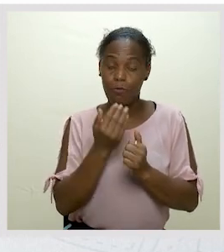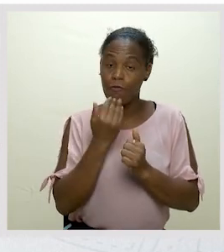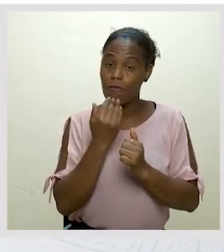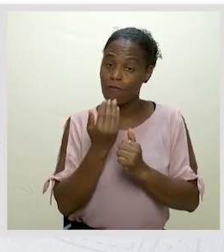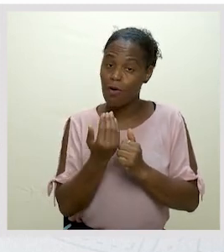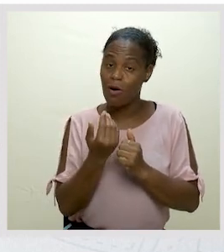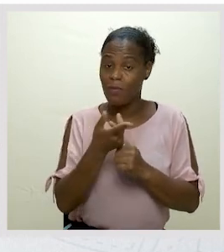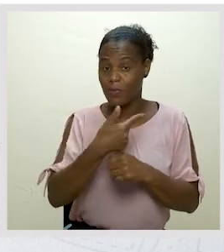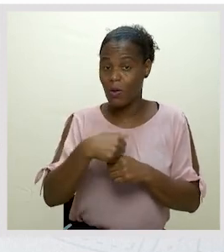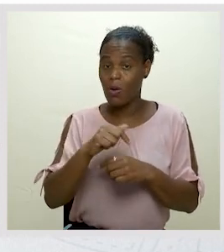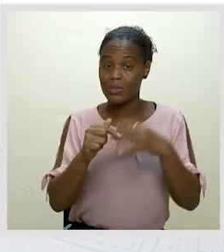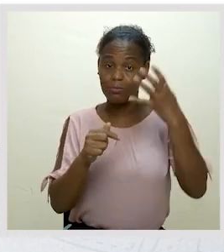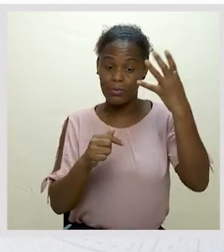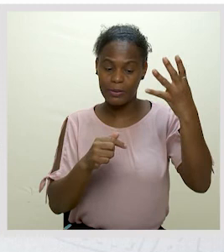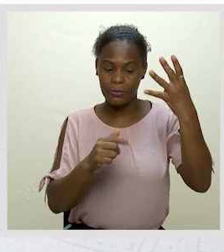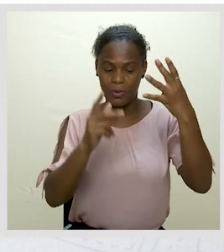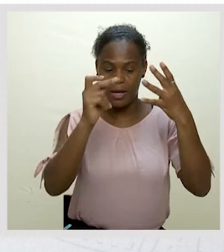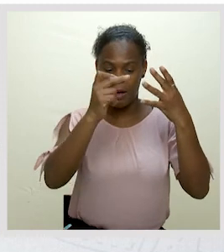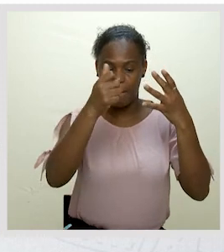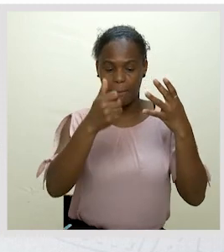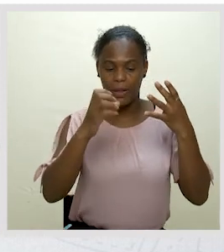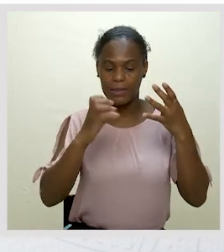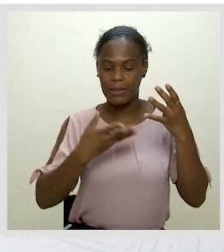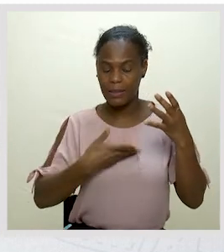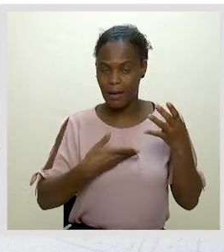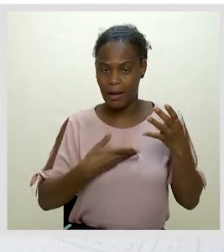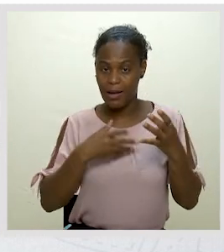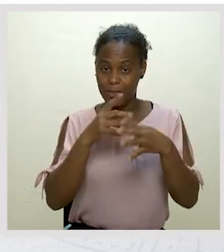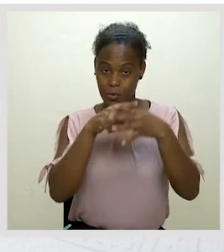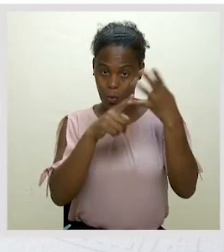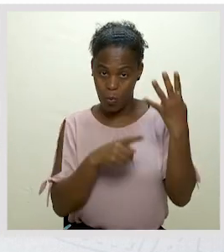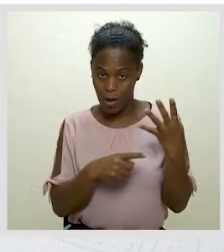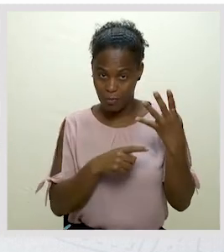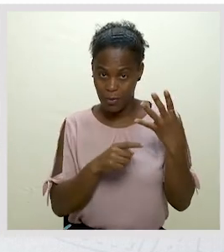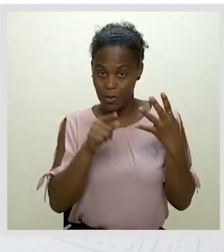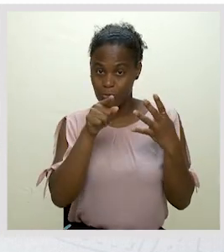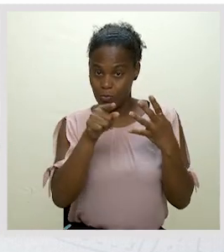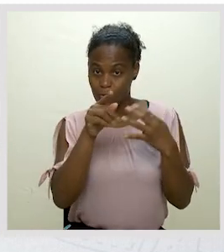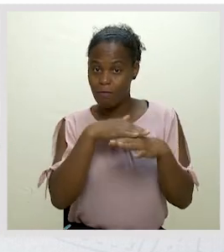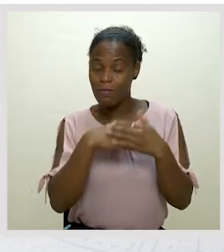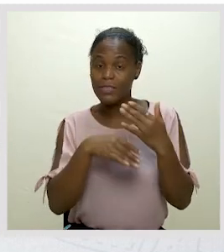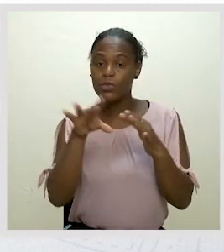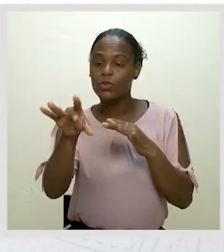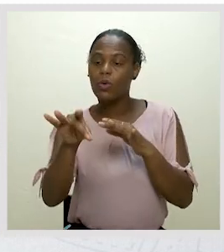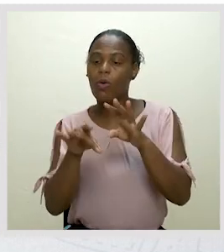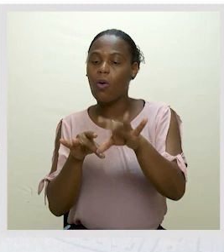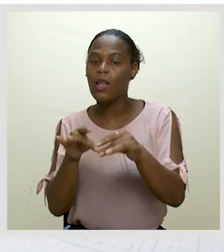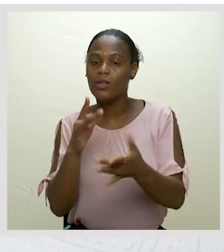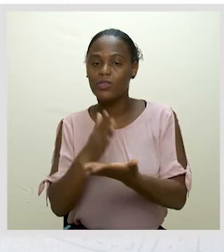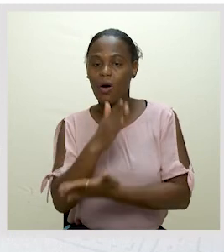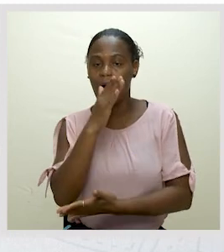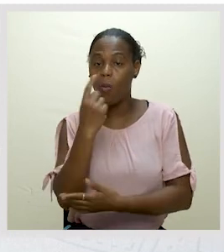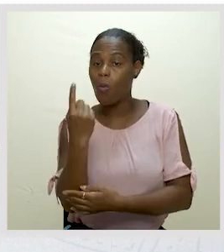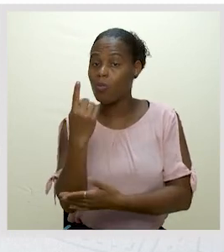favor, temos 4 alíneas. Entre essas 4 alíneas, vocês vão fazer uma escolha,